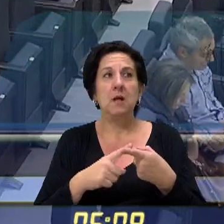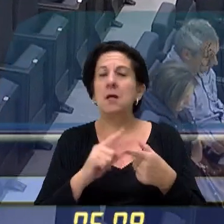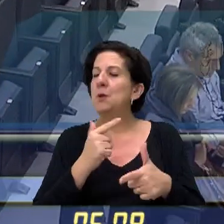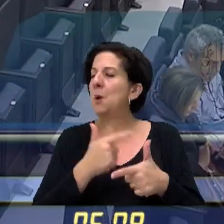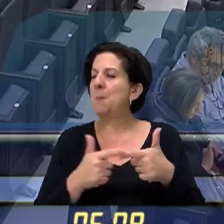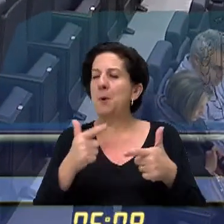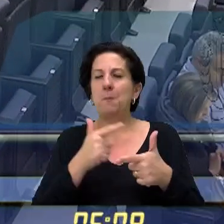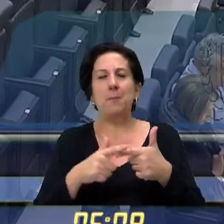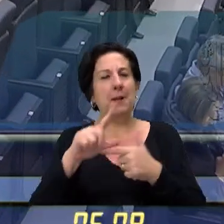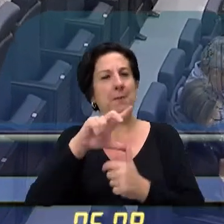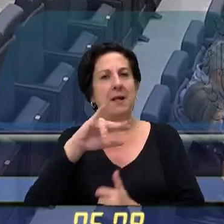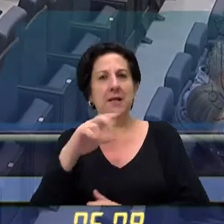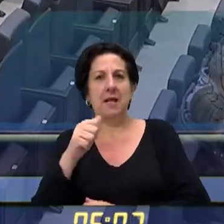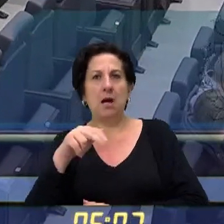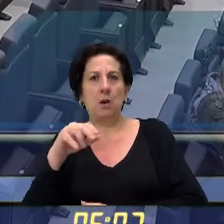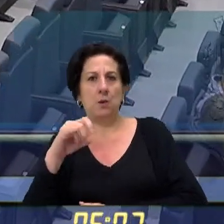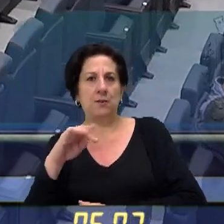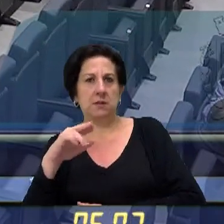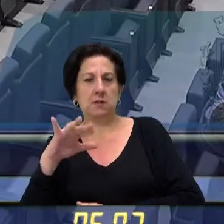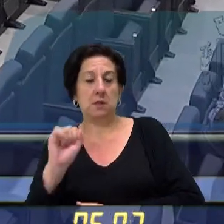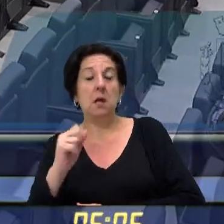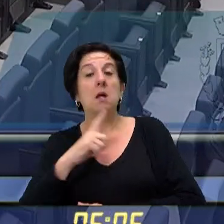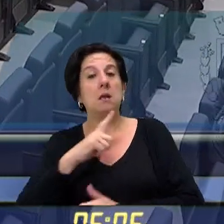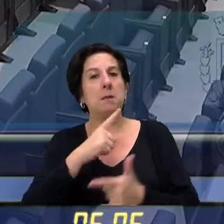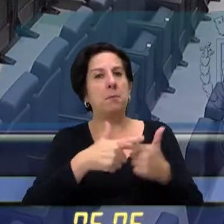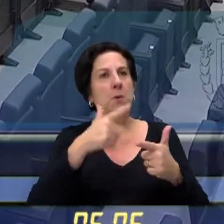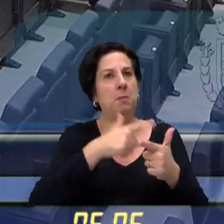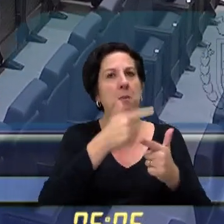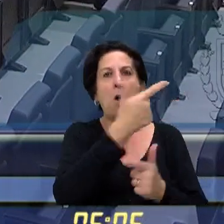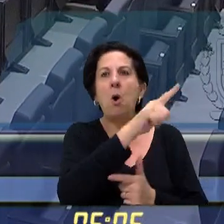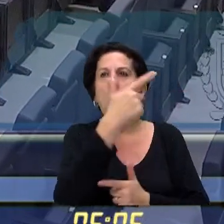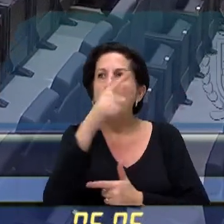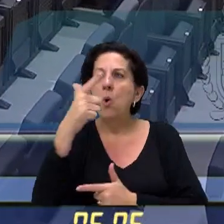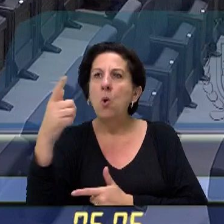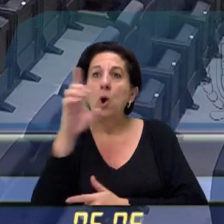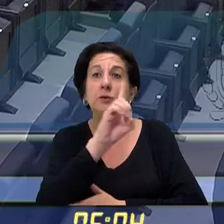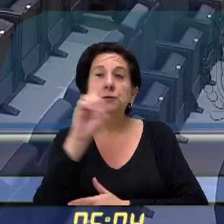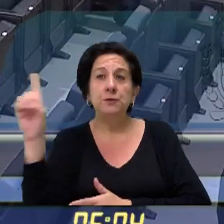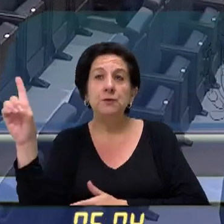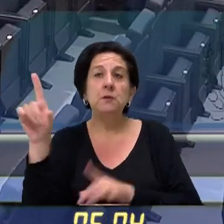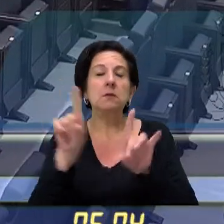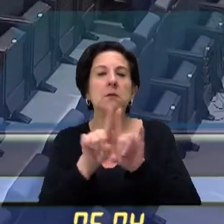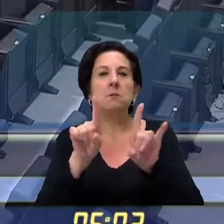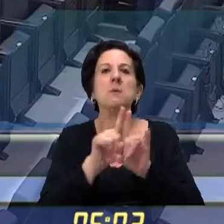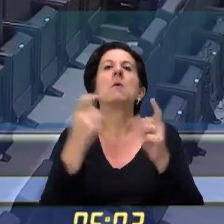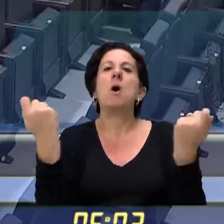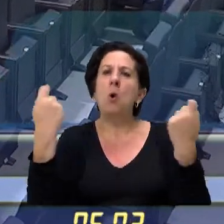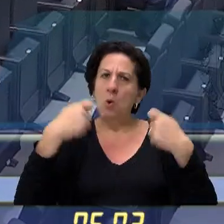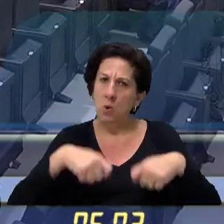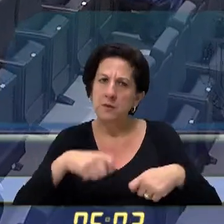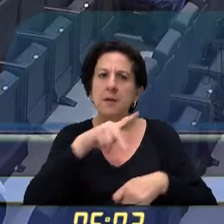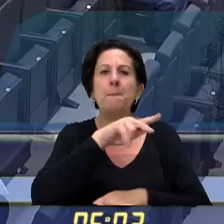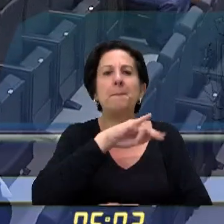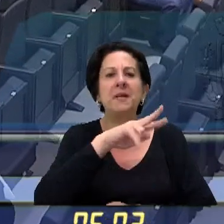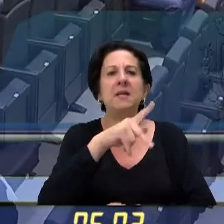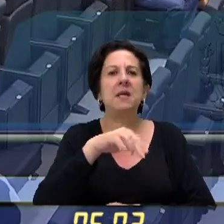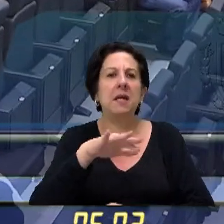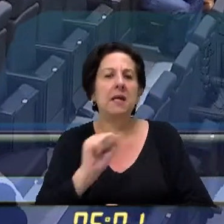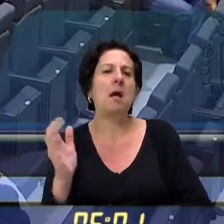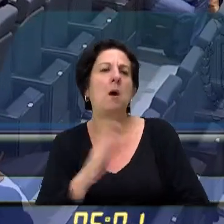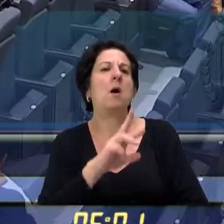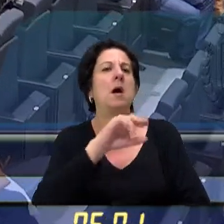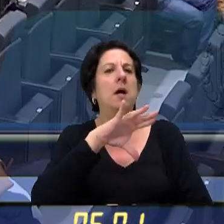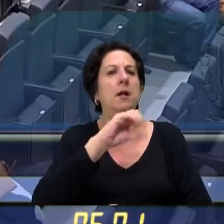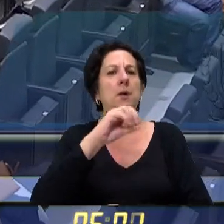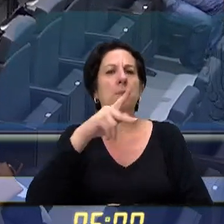da linha Áustria, mas como nós temos esse problema também nos outros distritos, nós teremos condições, tanto em Pinheiral, Rio